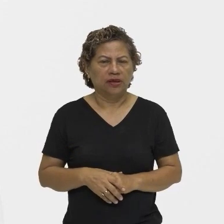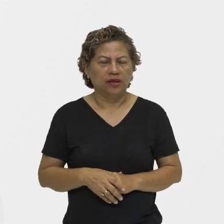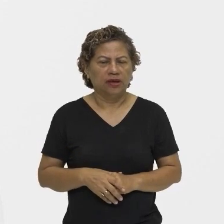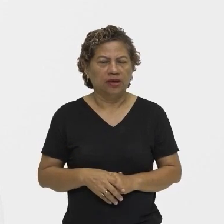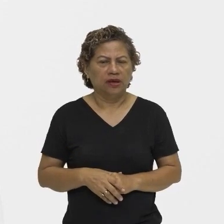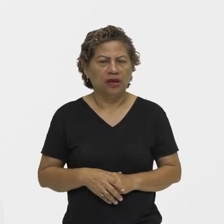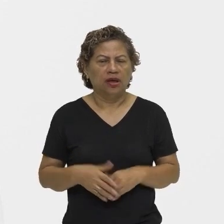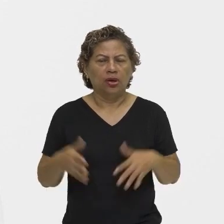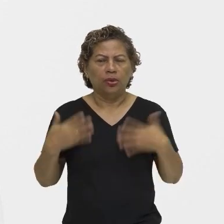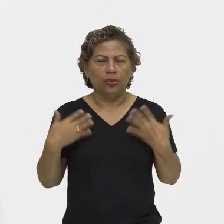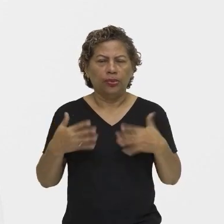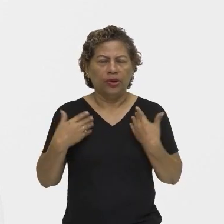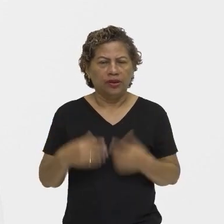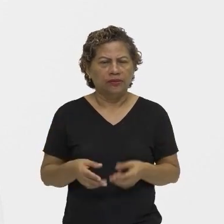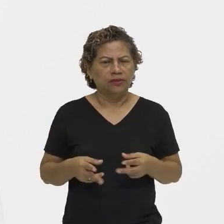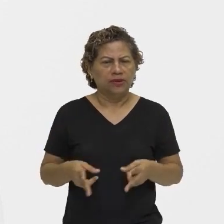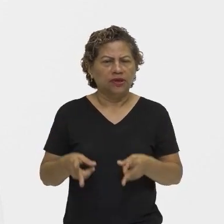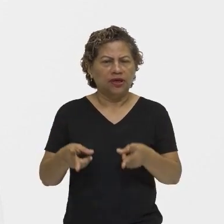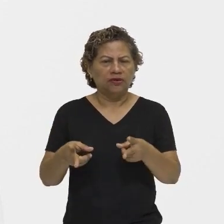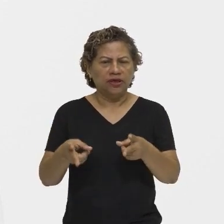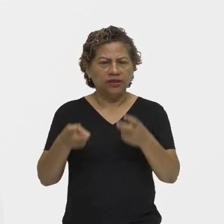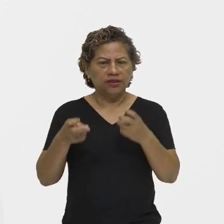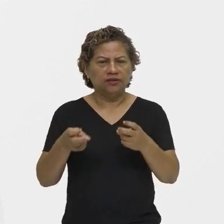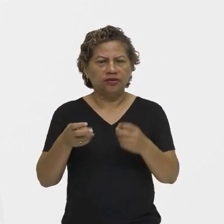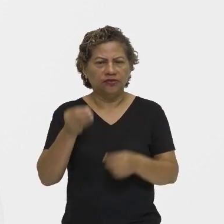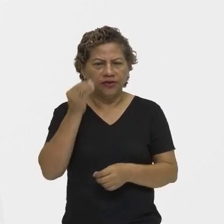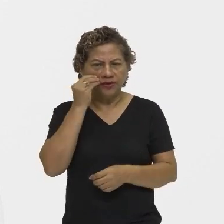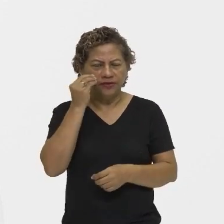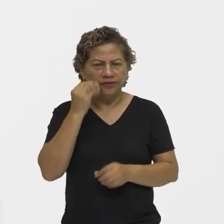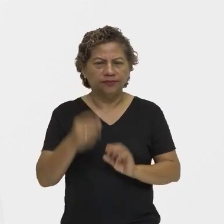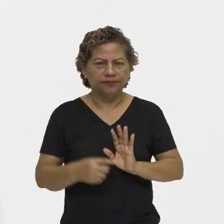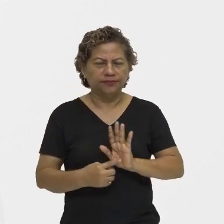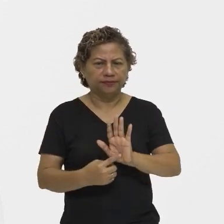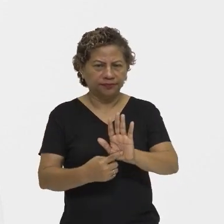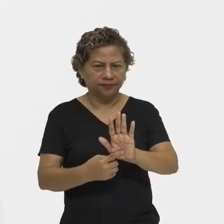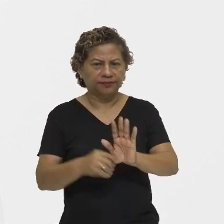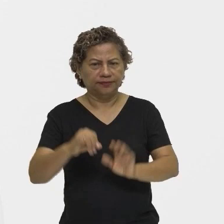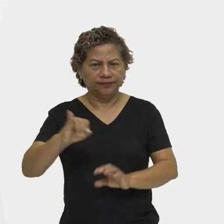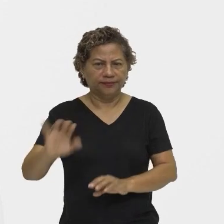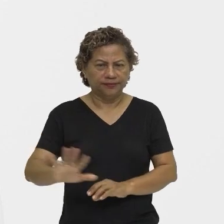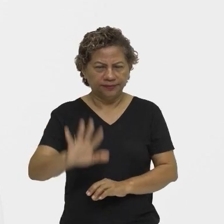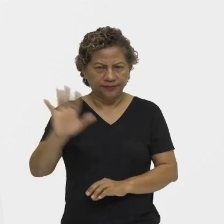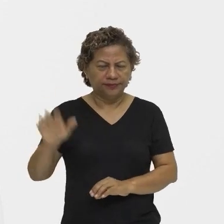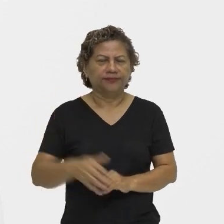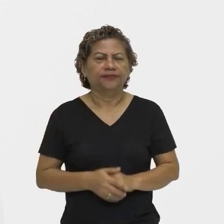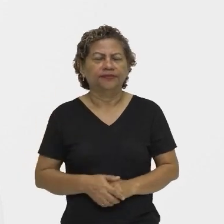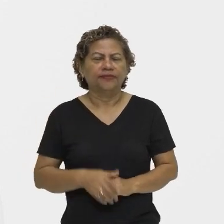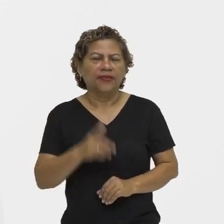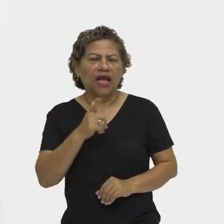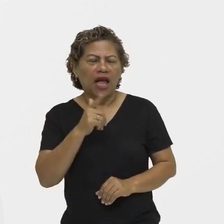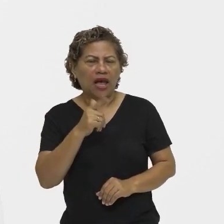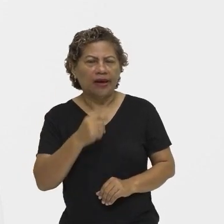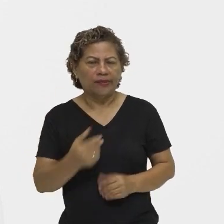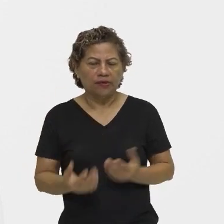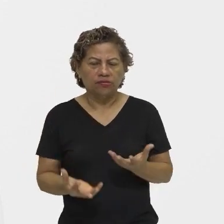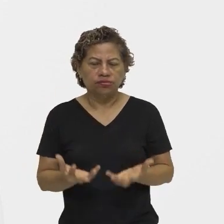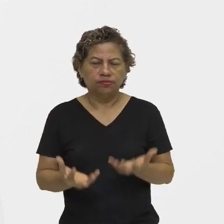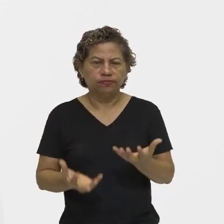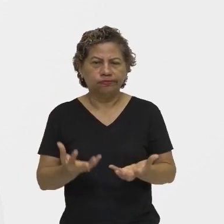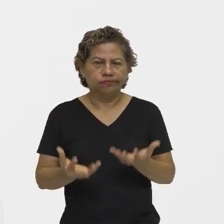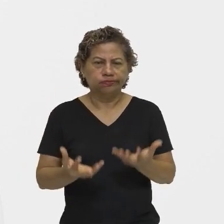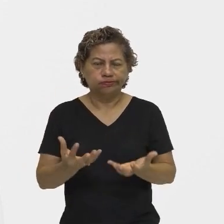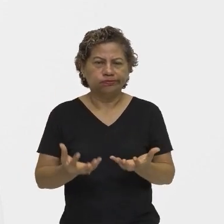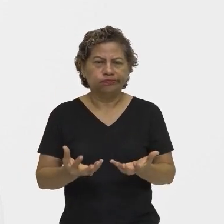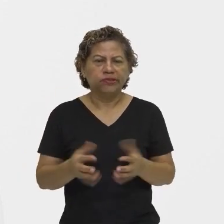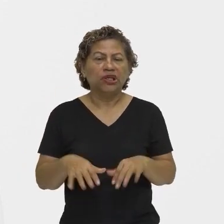pequeno esquema de uma máquina térmica na figura que mostra aí a água sendo aquecida e quando a